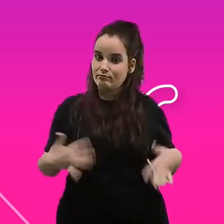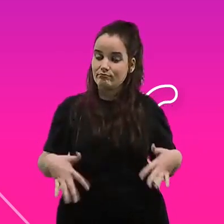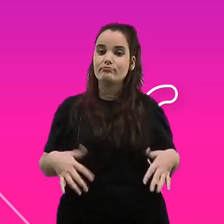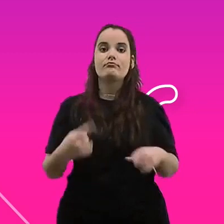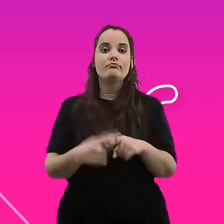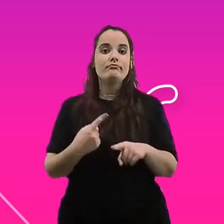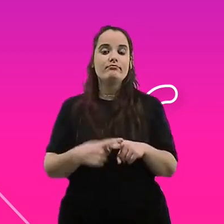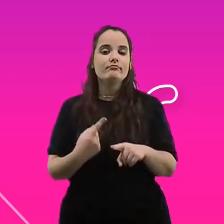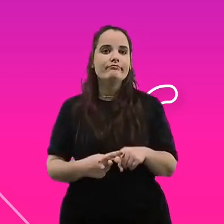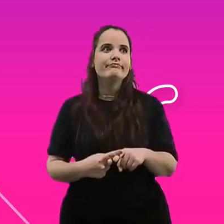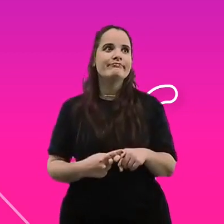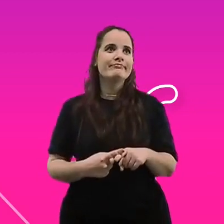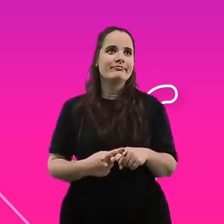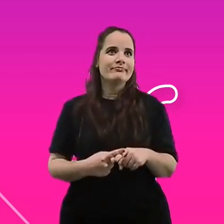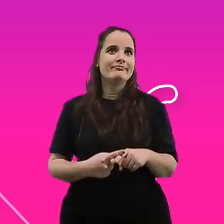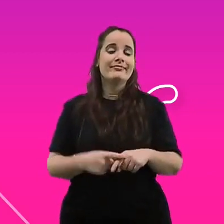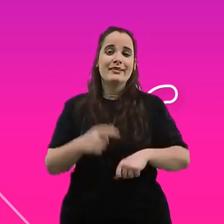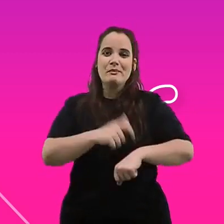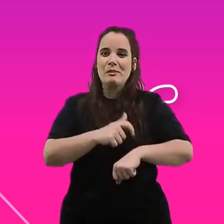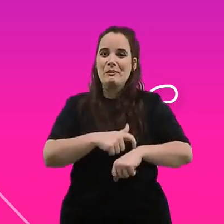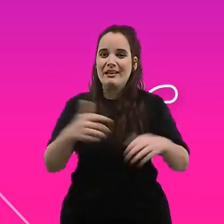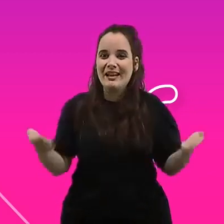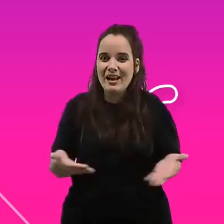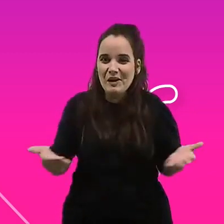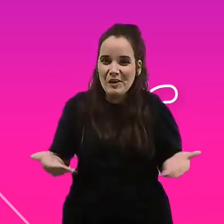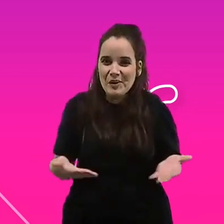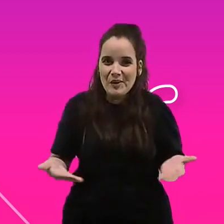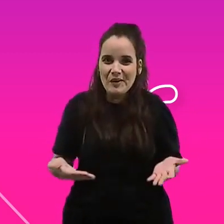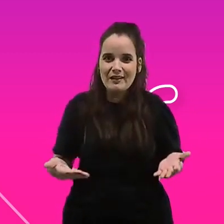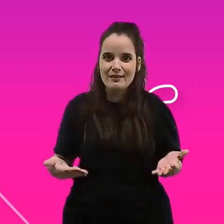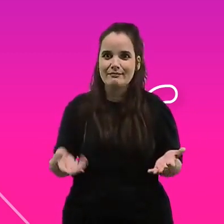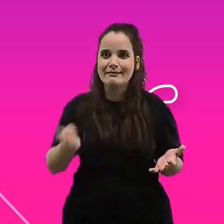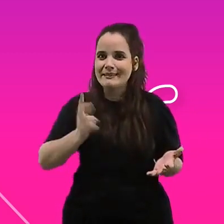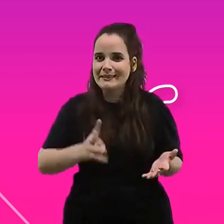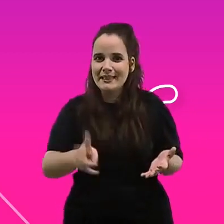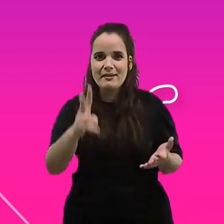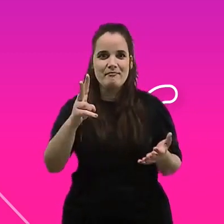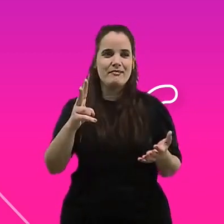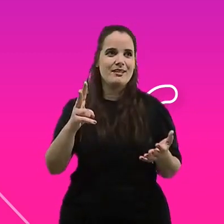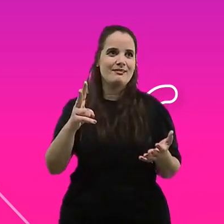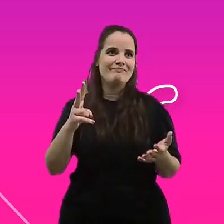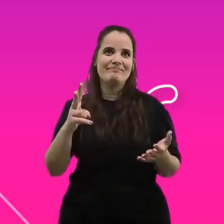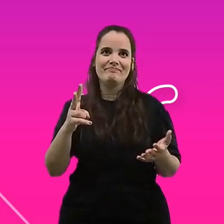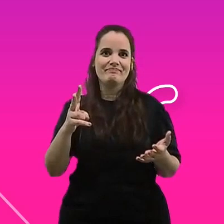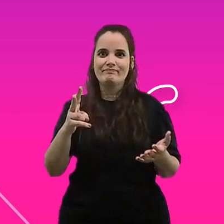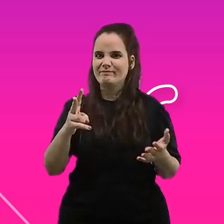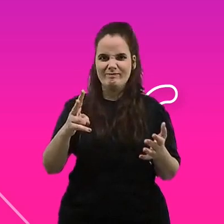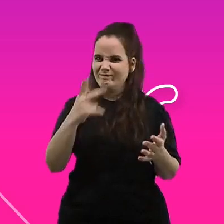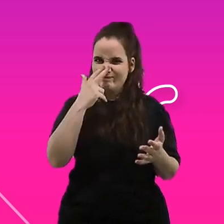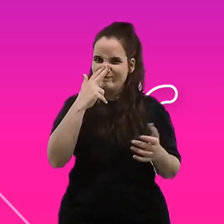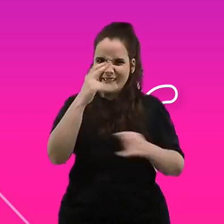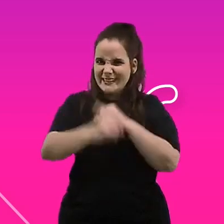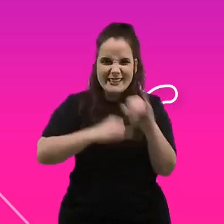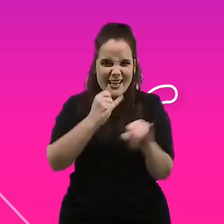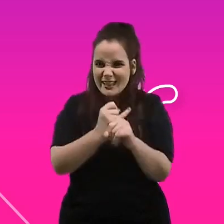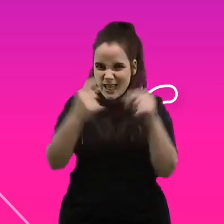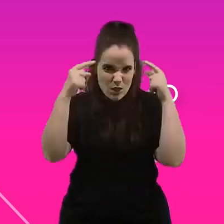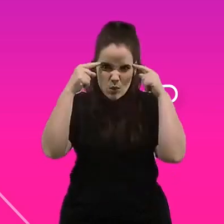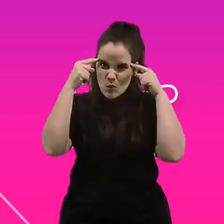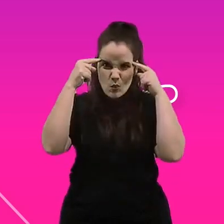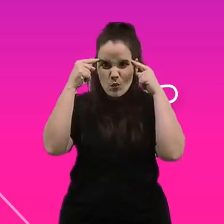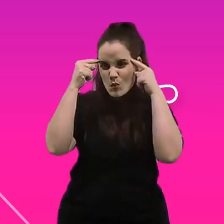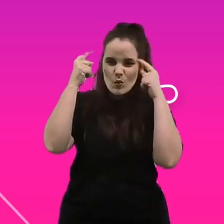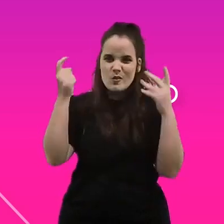viver isso nesse momento que a gente está o tempo todo, uma geração super conectada e com